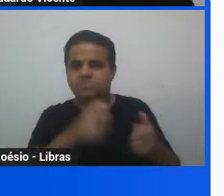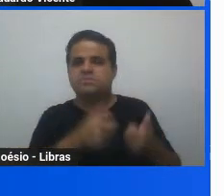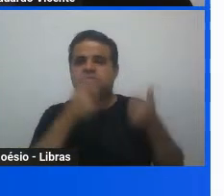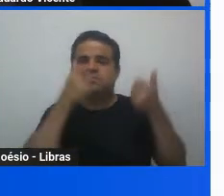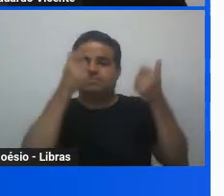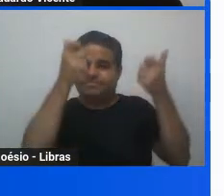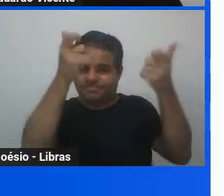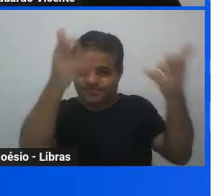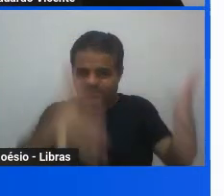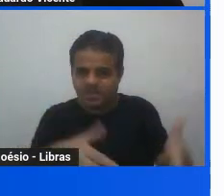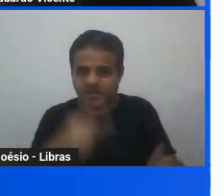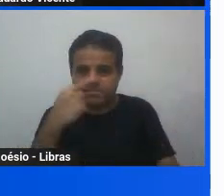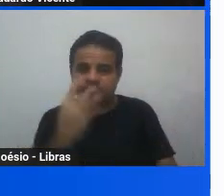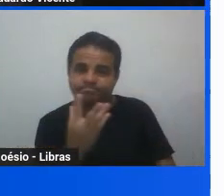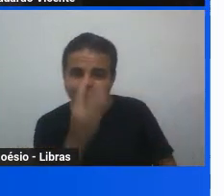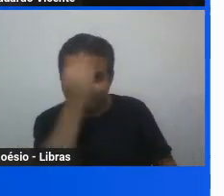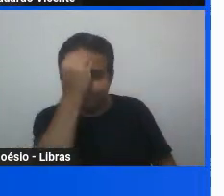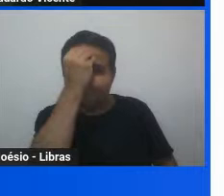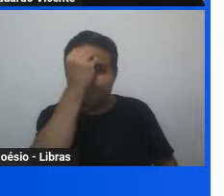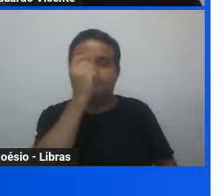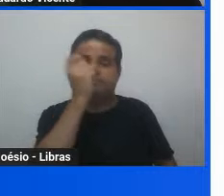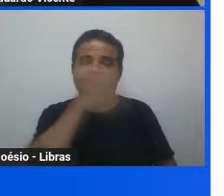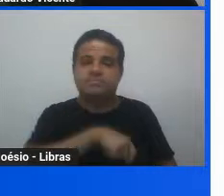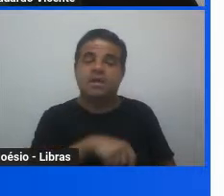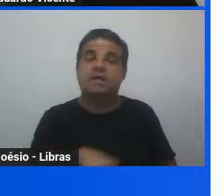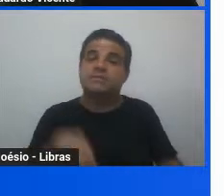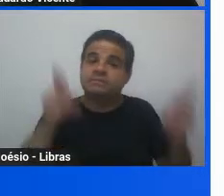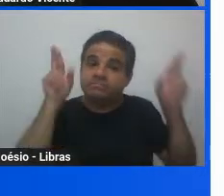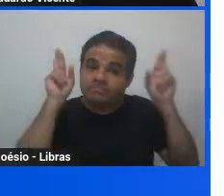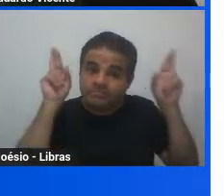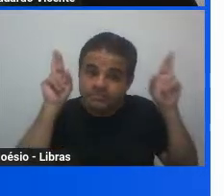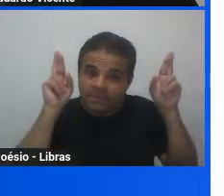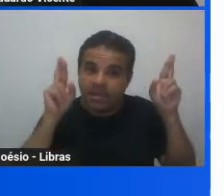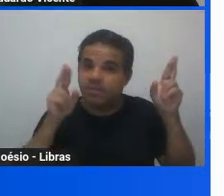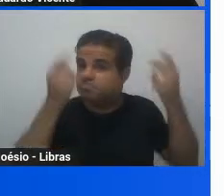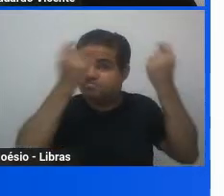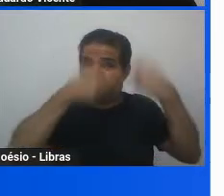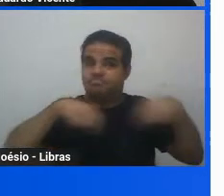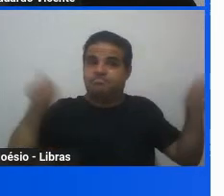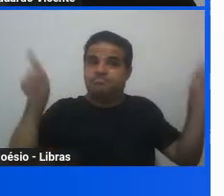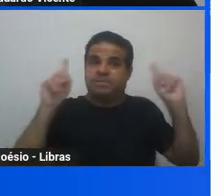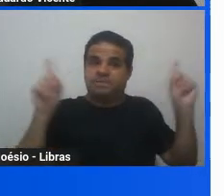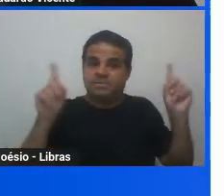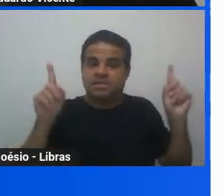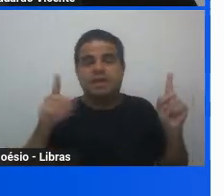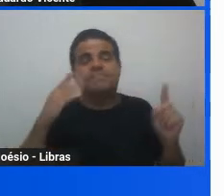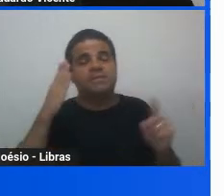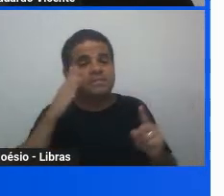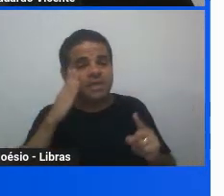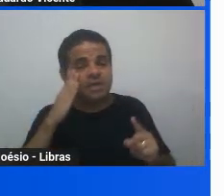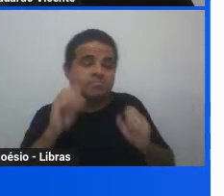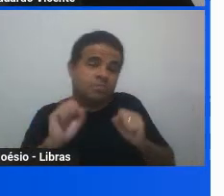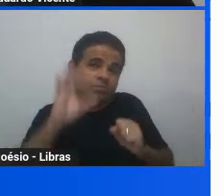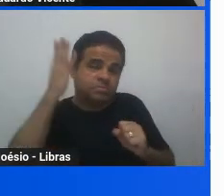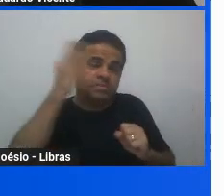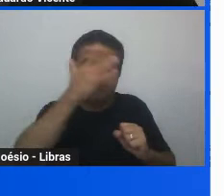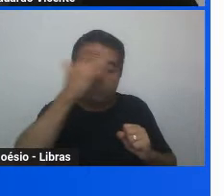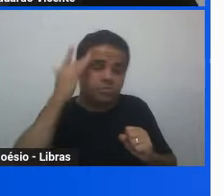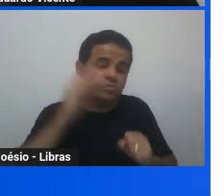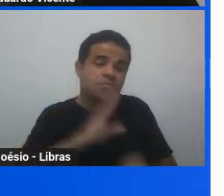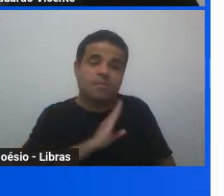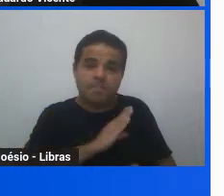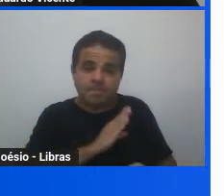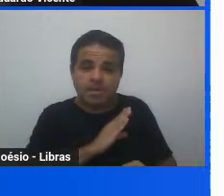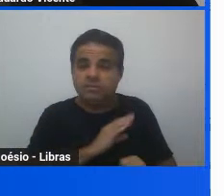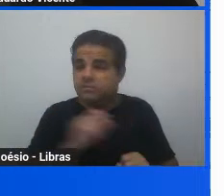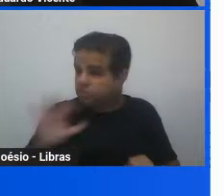possa absorver esse conhecimento. Espero não colocar em prática. Significa que ninguém teve uma parada cardíaca. Se